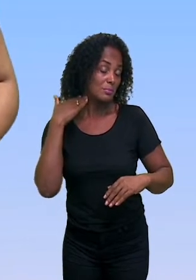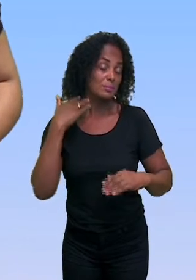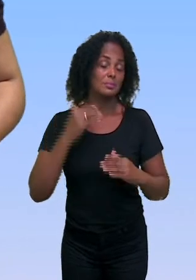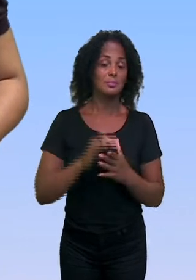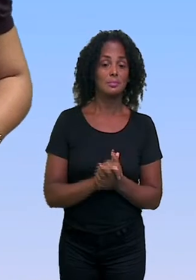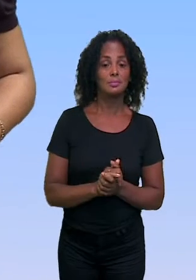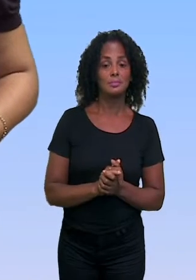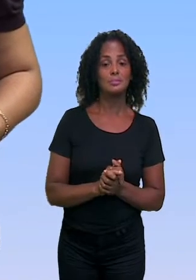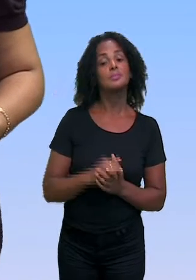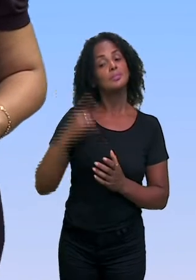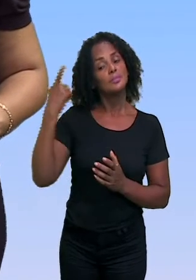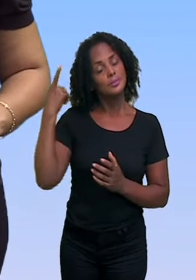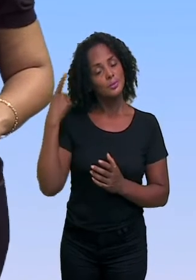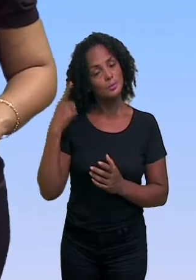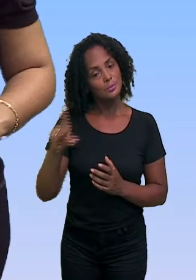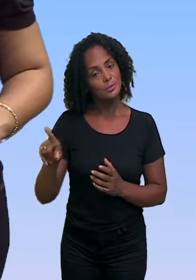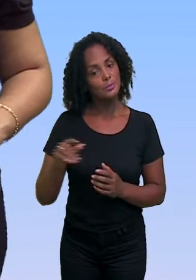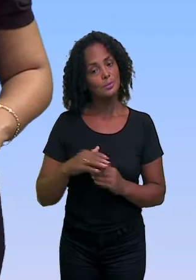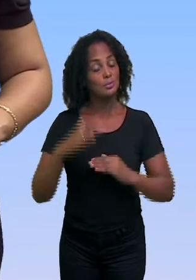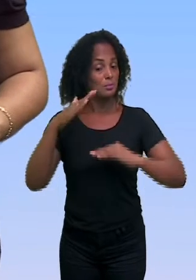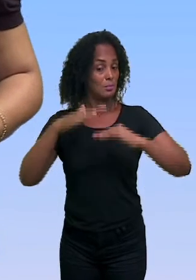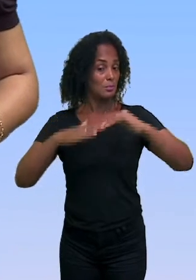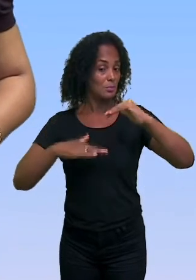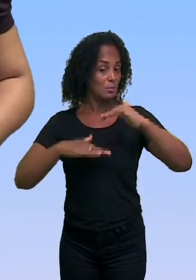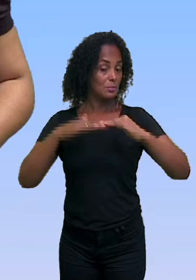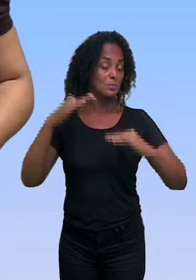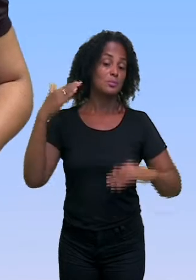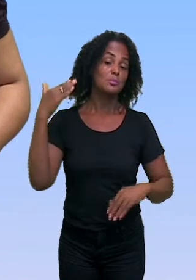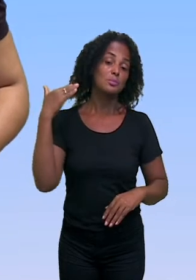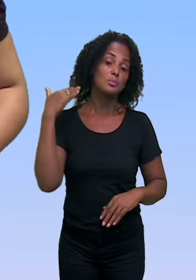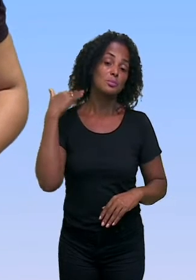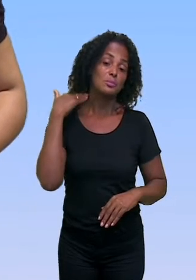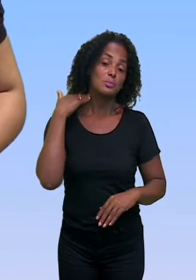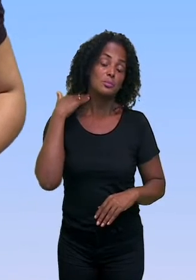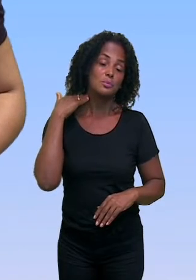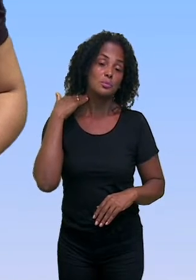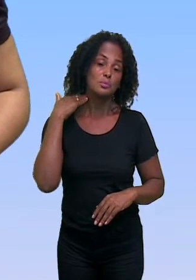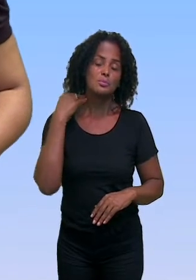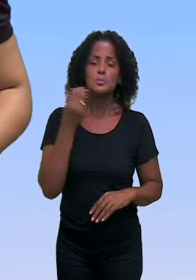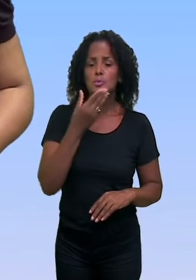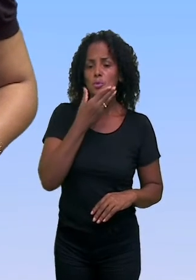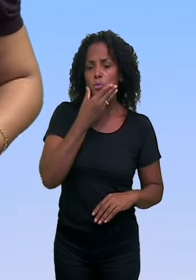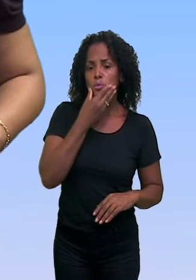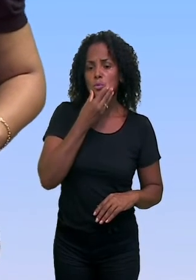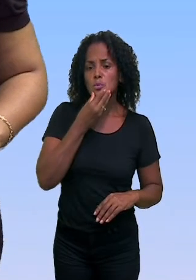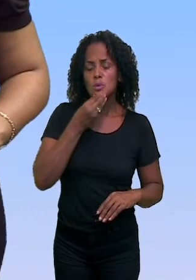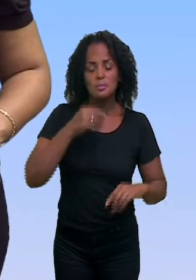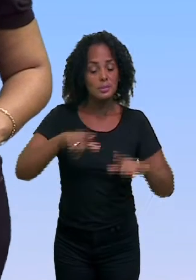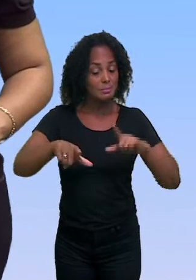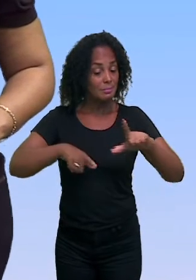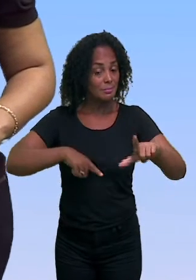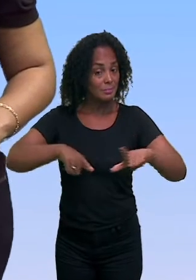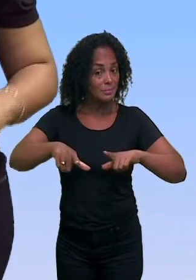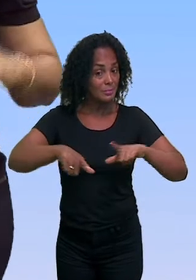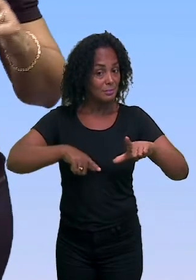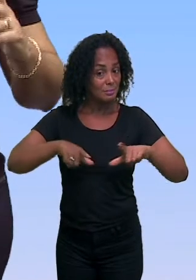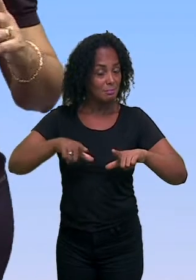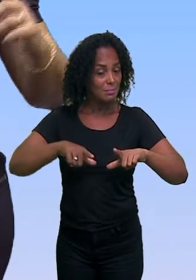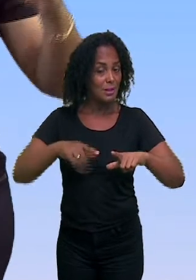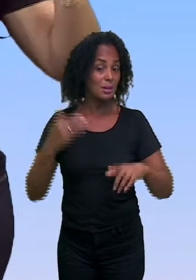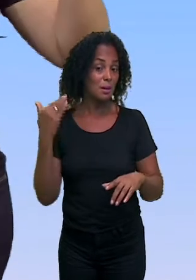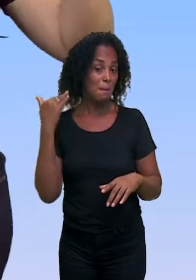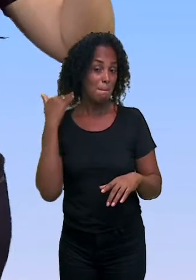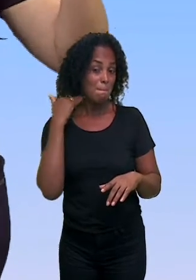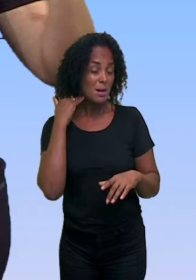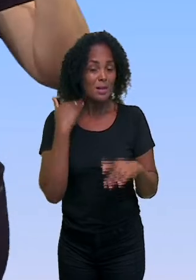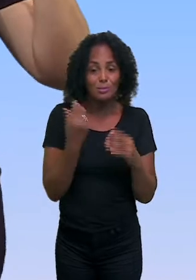Future repeating After me bangpov sur Quel bancário